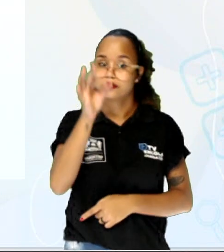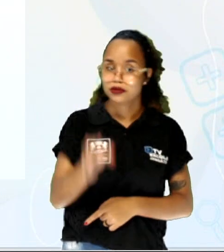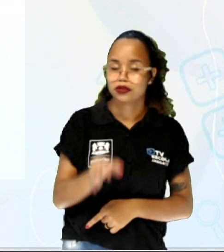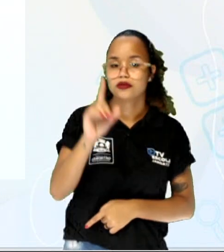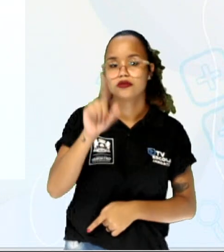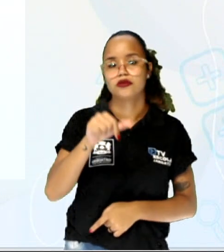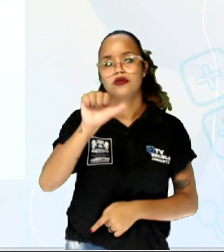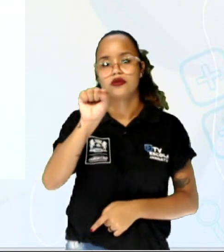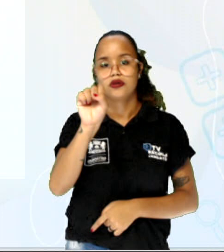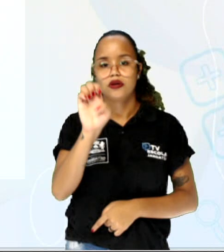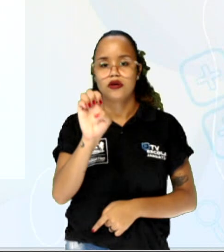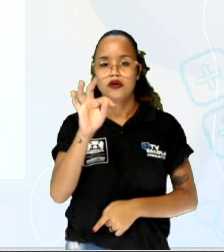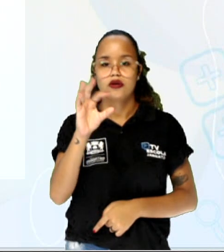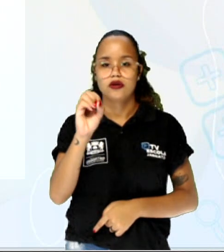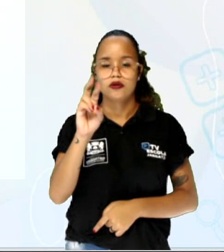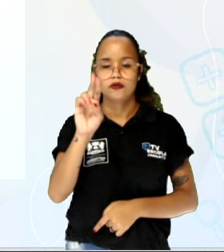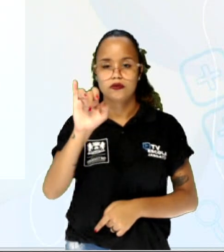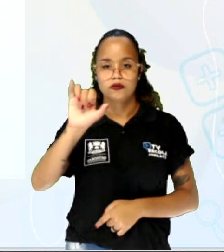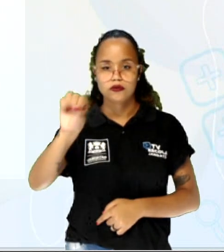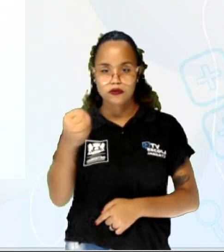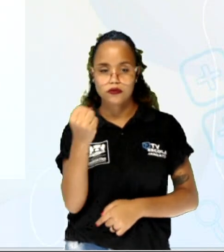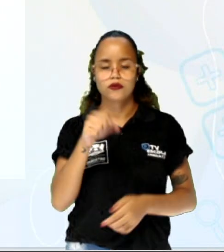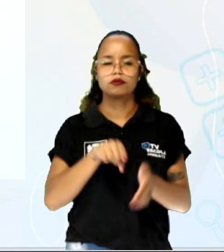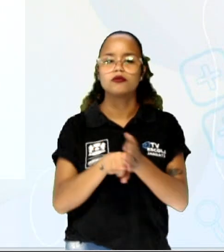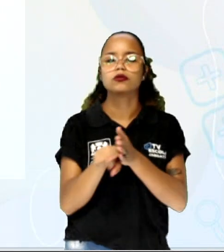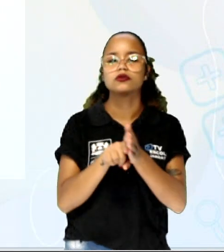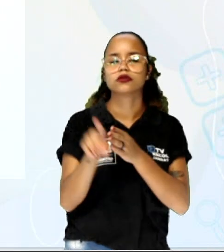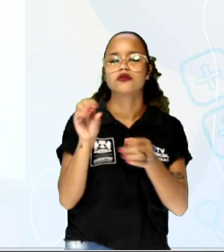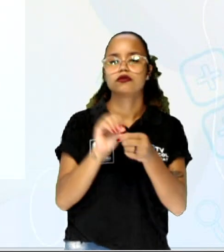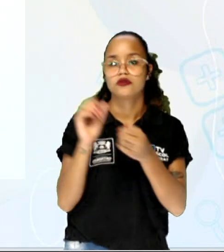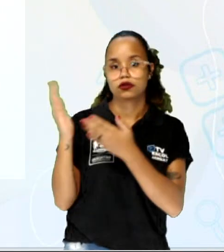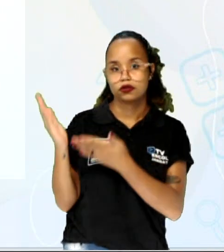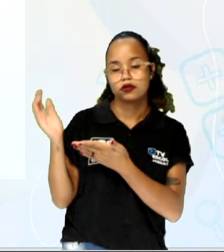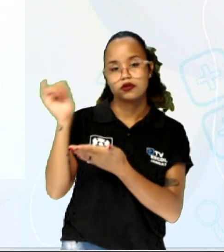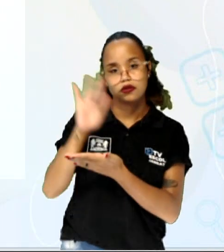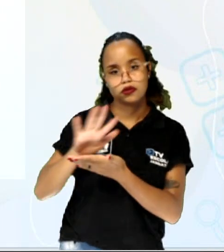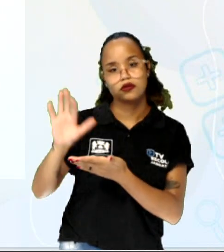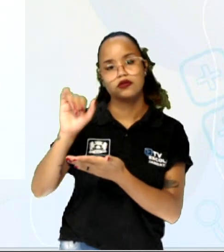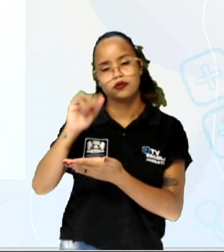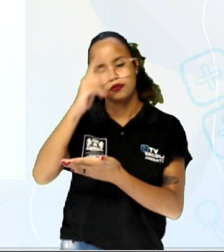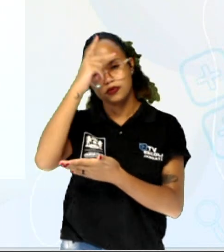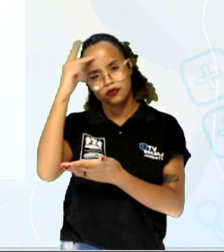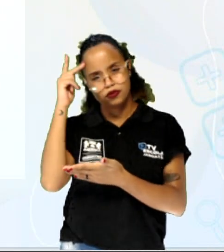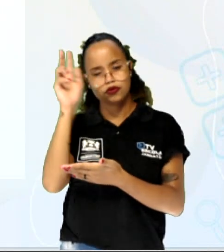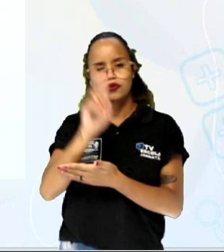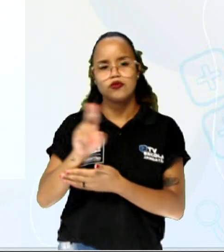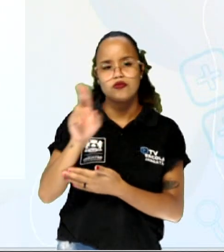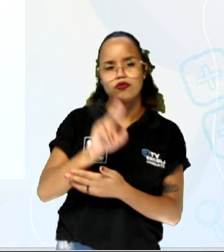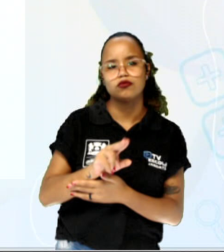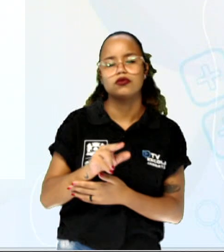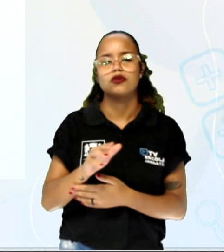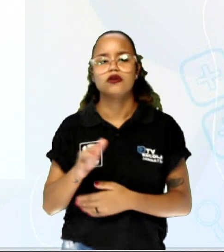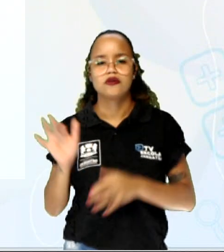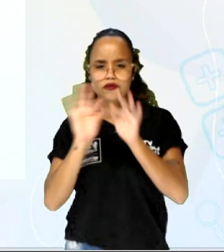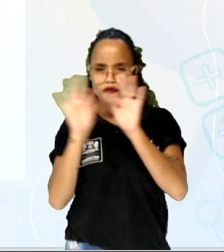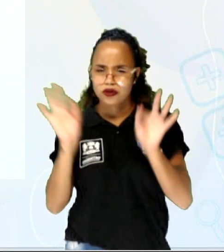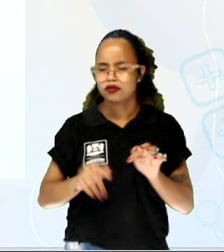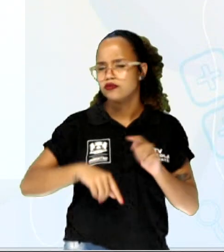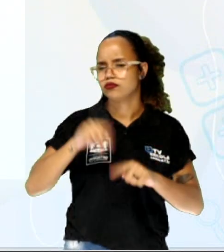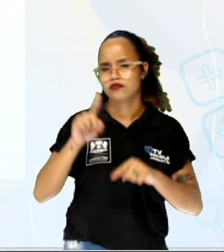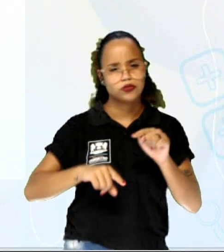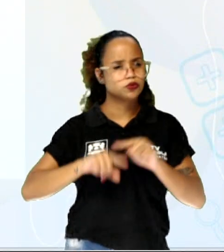um gráfico de uma pesquisa que foi feito perguntando se determinados consumidores estavam satisfeitos com um produto aí